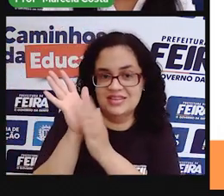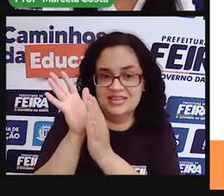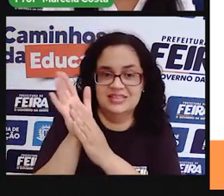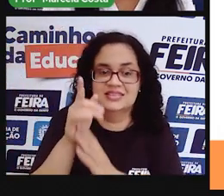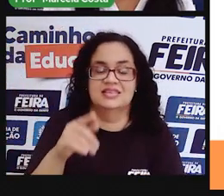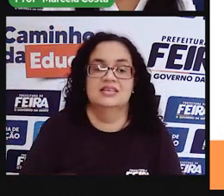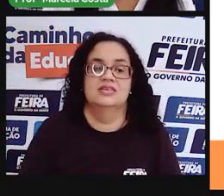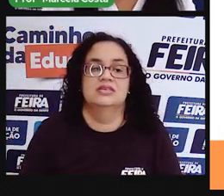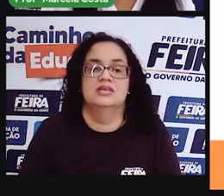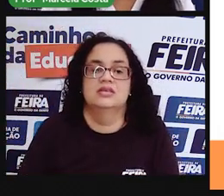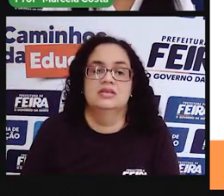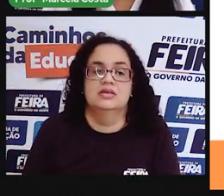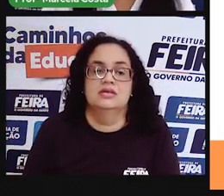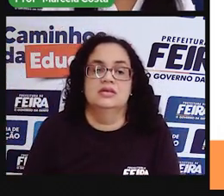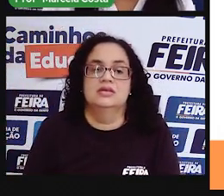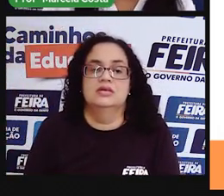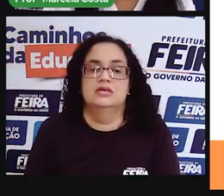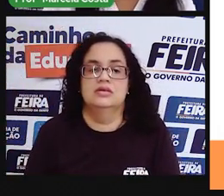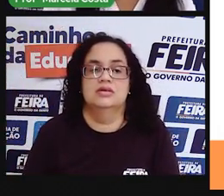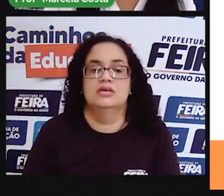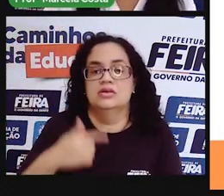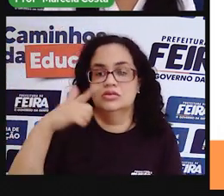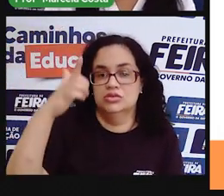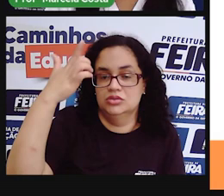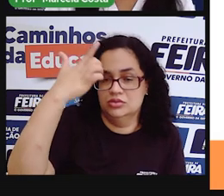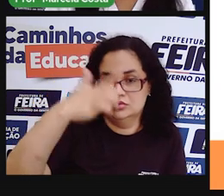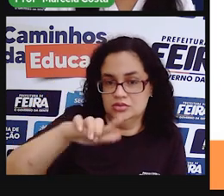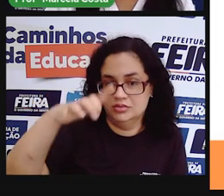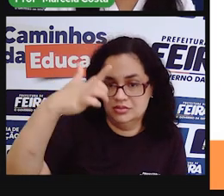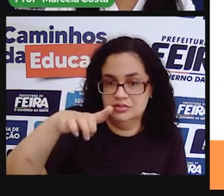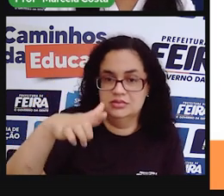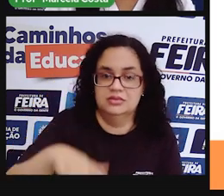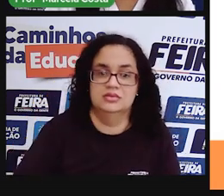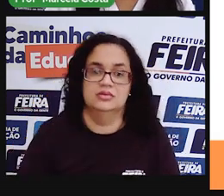Parabéns. Vamos mais uma vez.